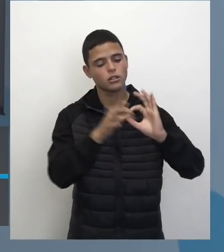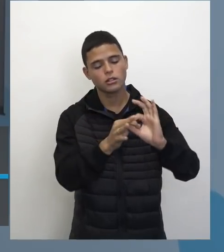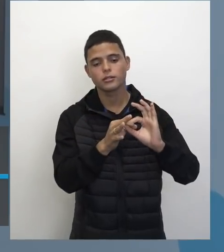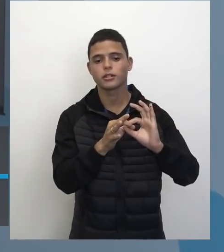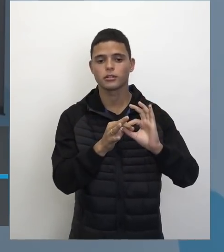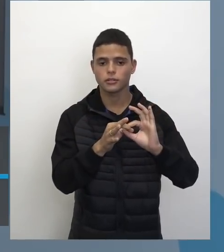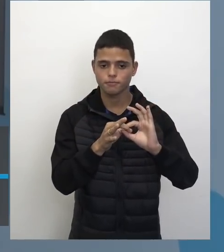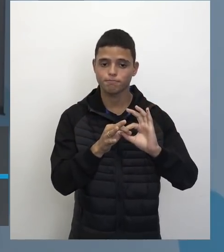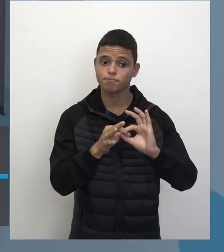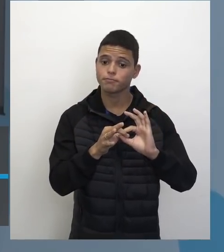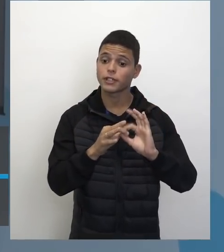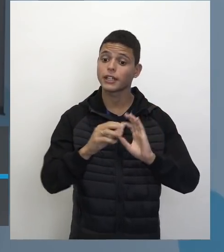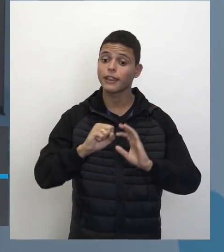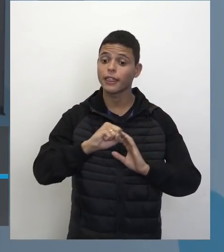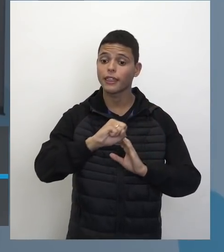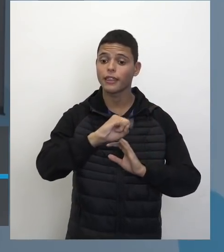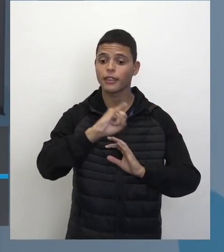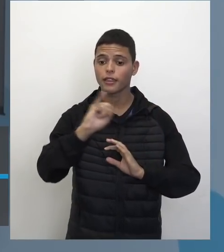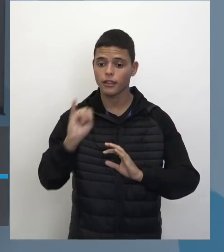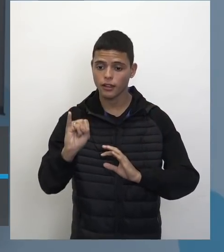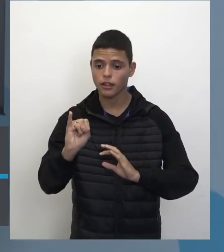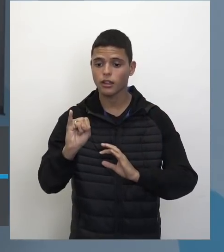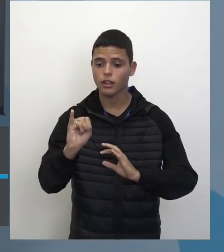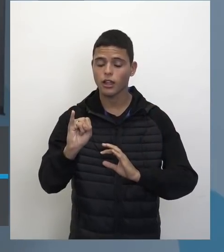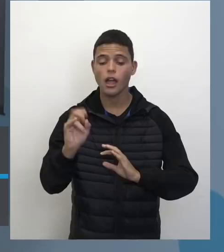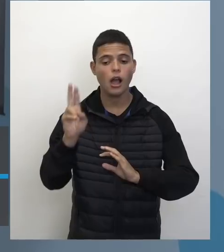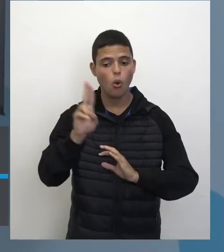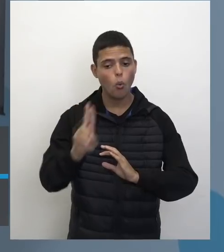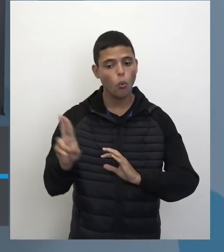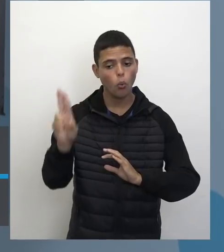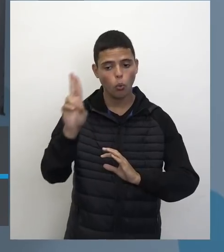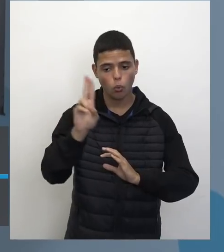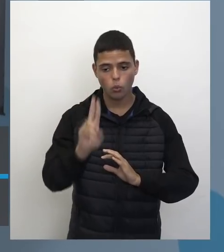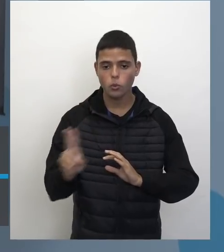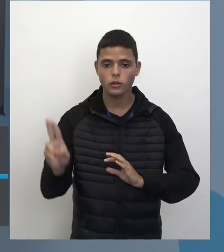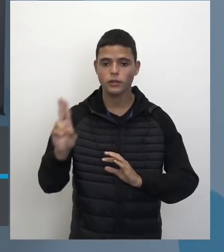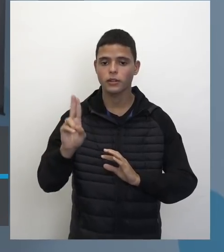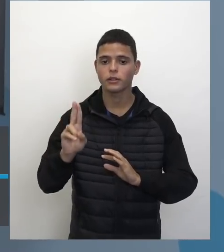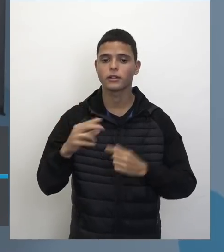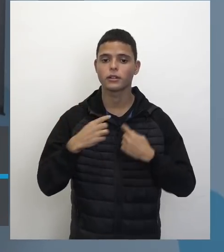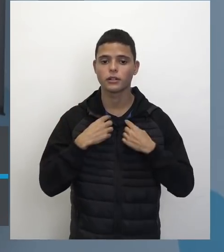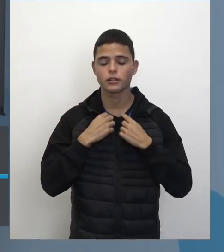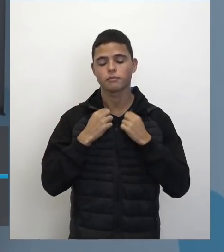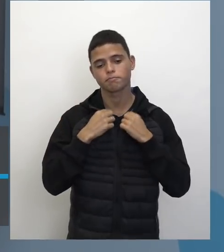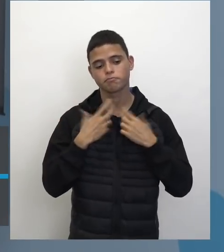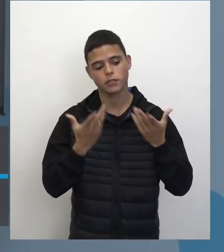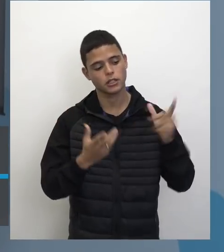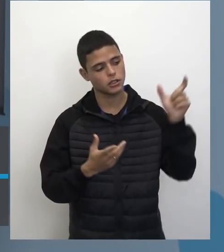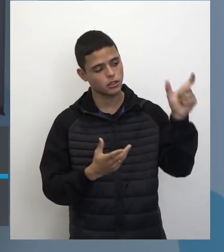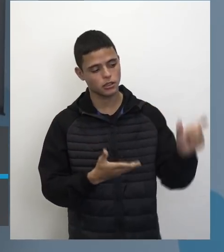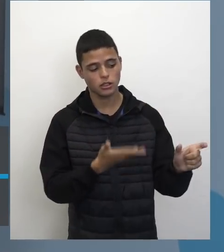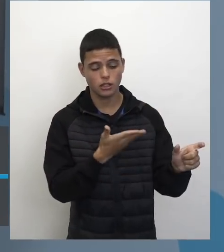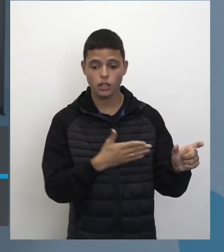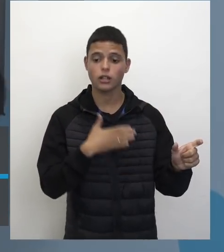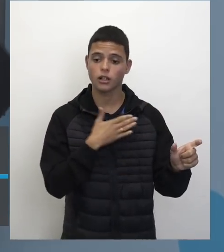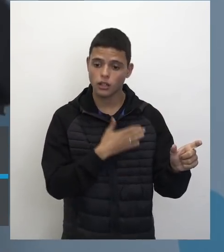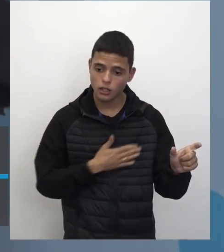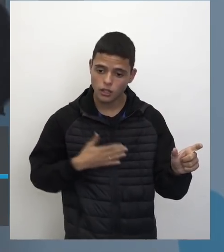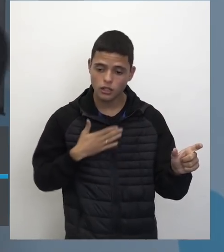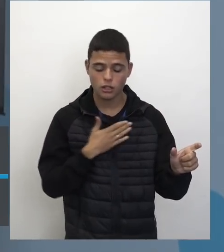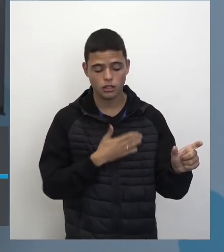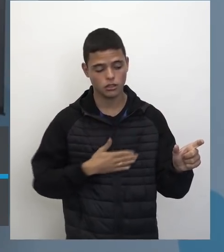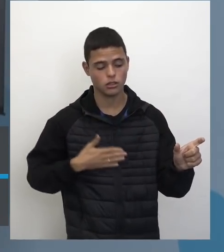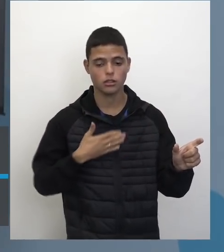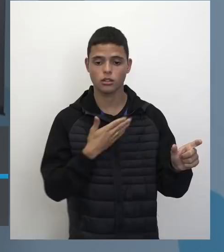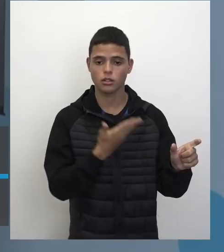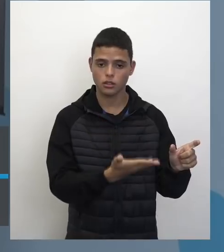Então, se ela usa camiseta, ela, então, gosta de tal coisa. Elas já